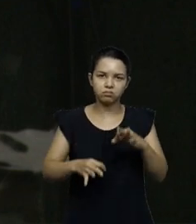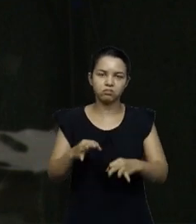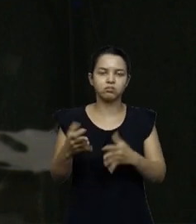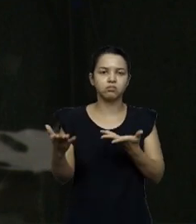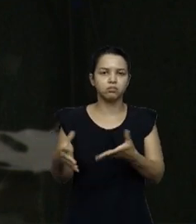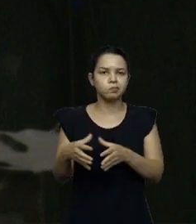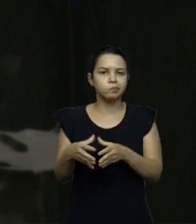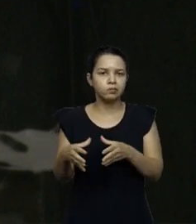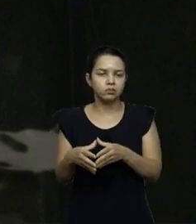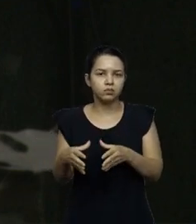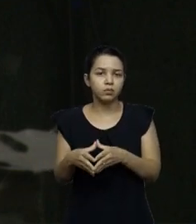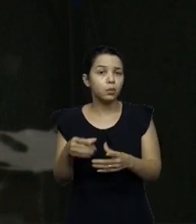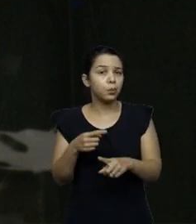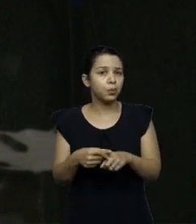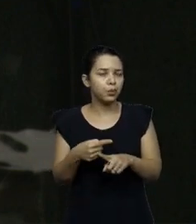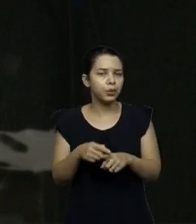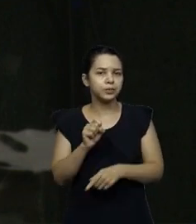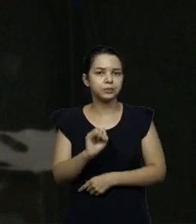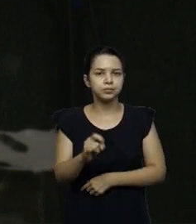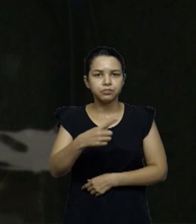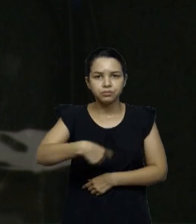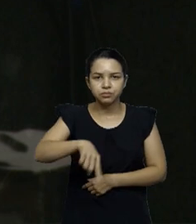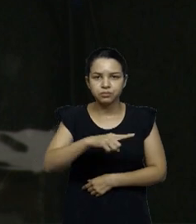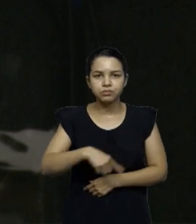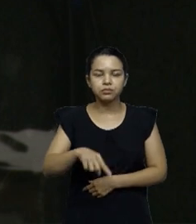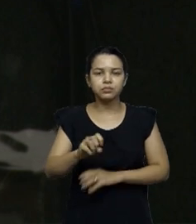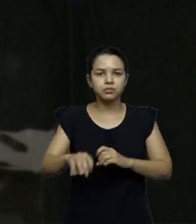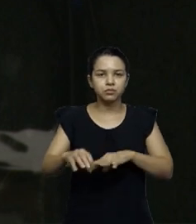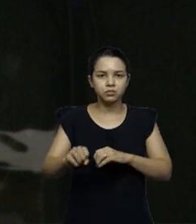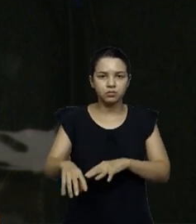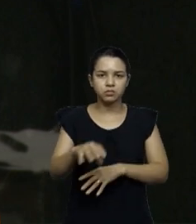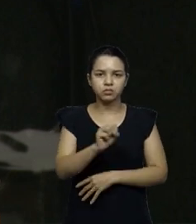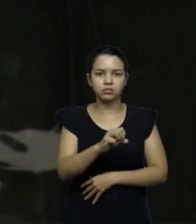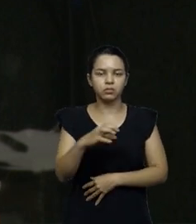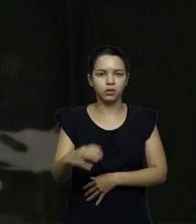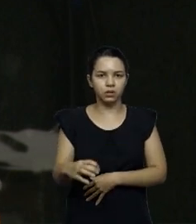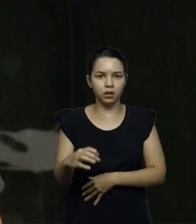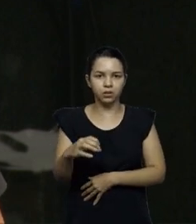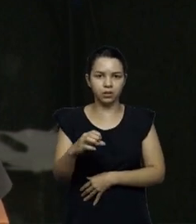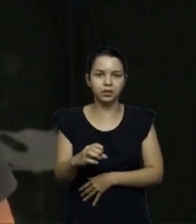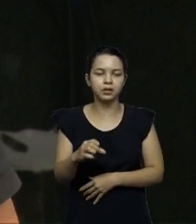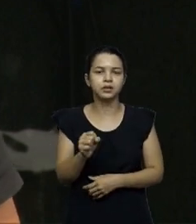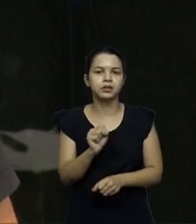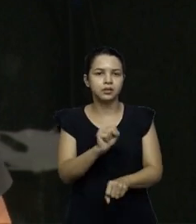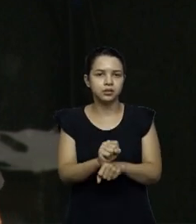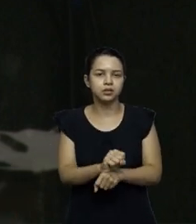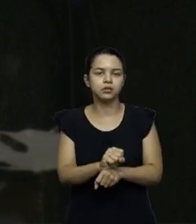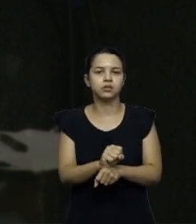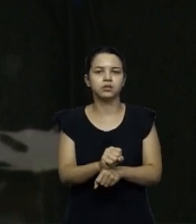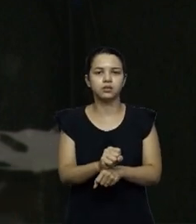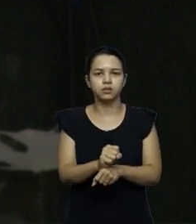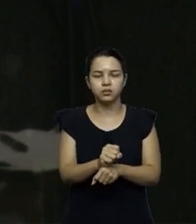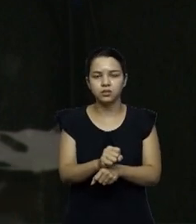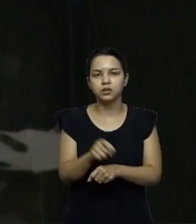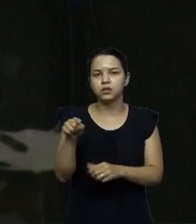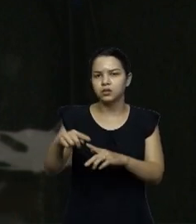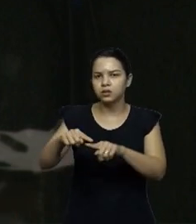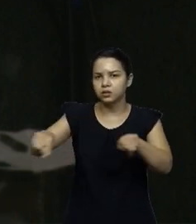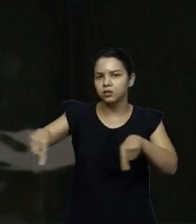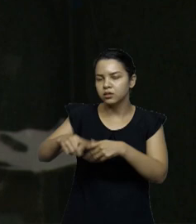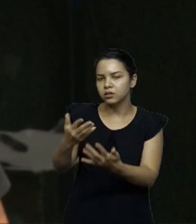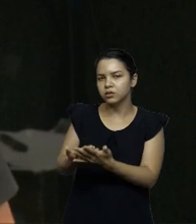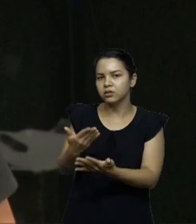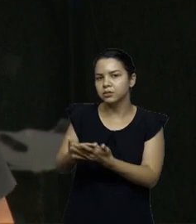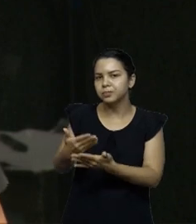porque se a gente parar a educação em Santa Catarina para numa sala de aula a parte mais importante de